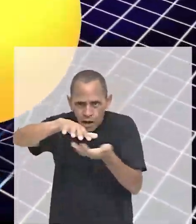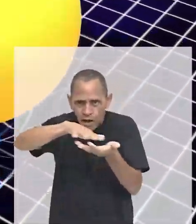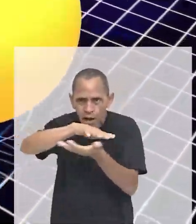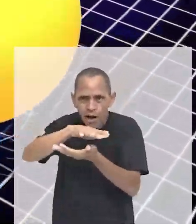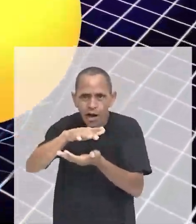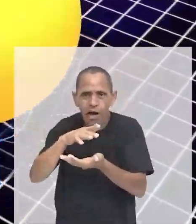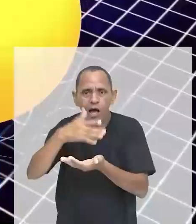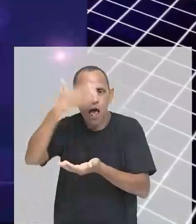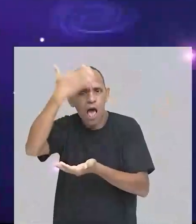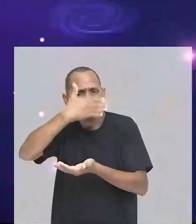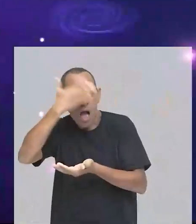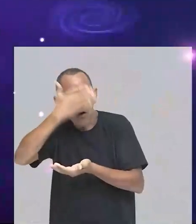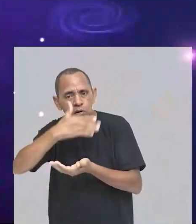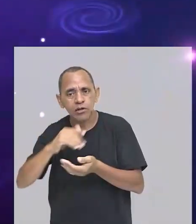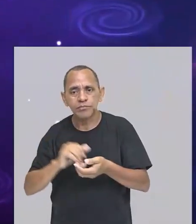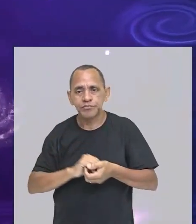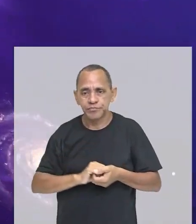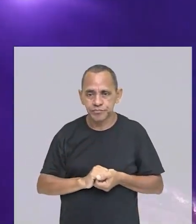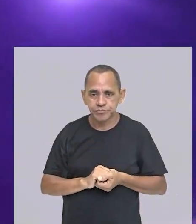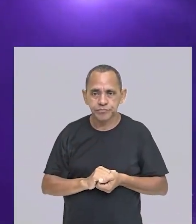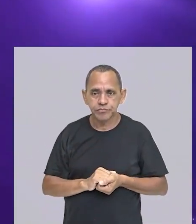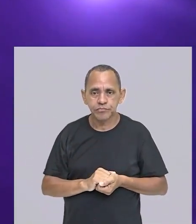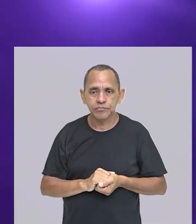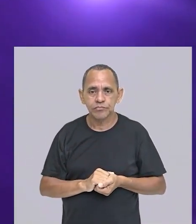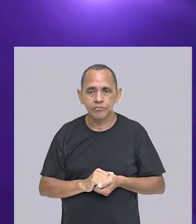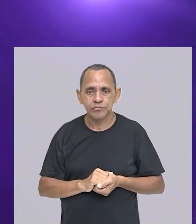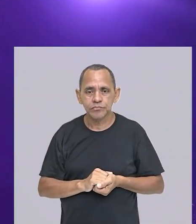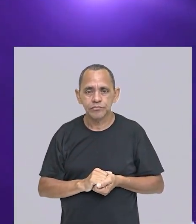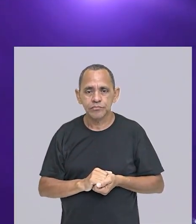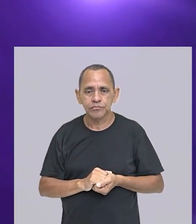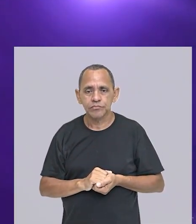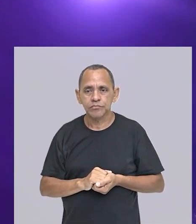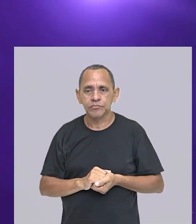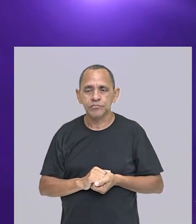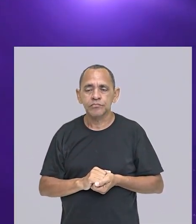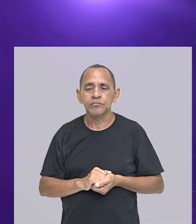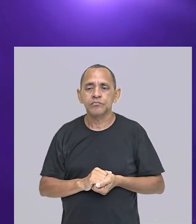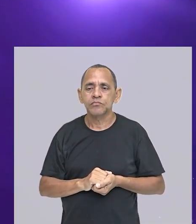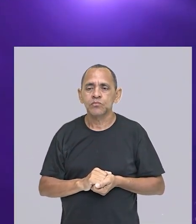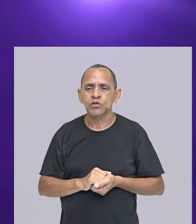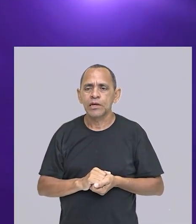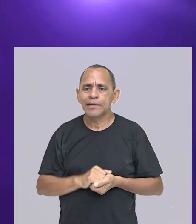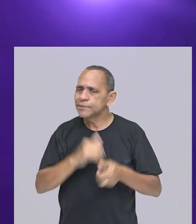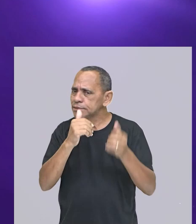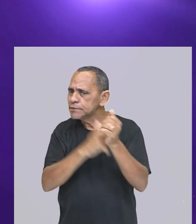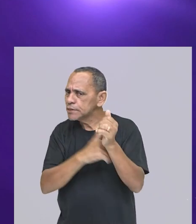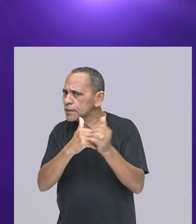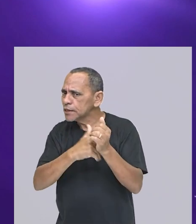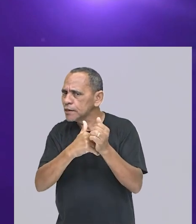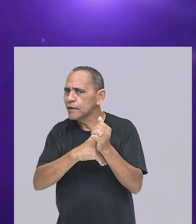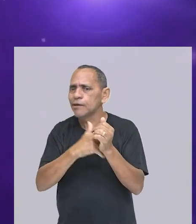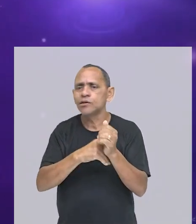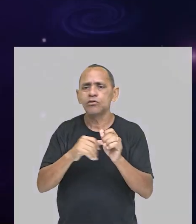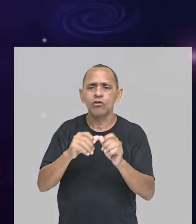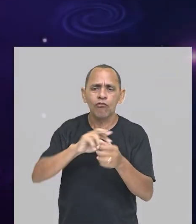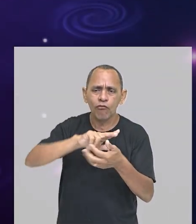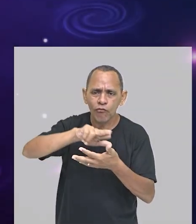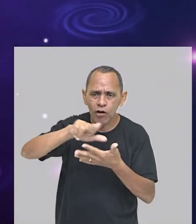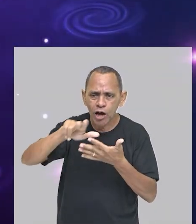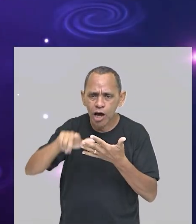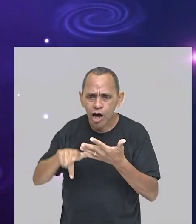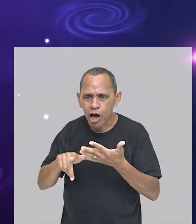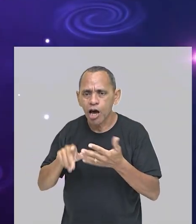black energy, né? A dark energy, que trata da energia escura, que não se sabe exatamente o que é, mas quando ele entra em contato com